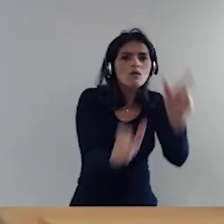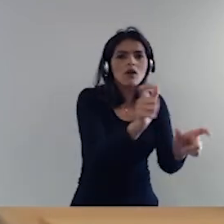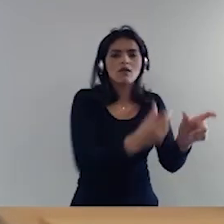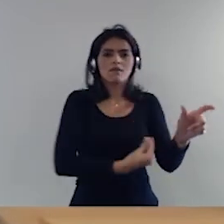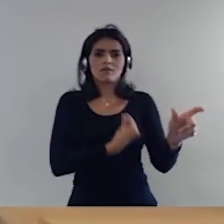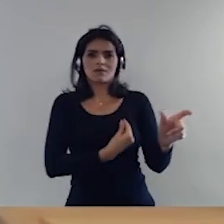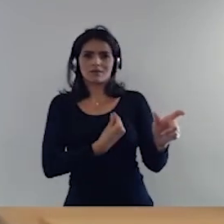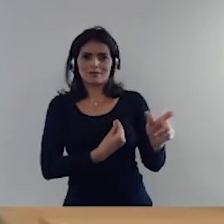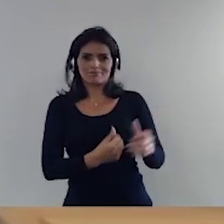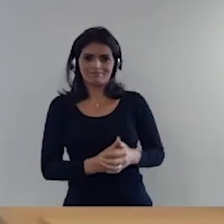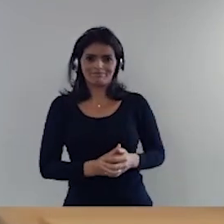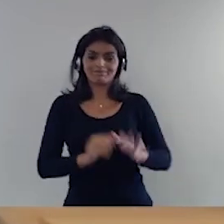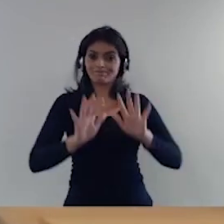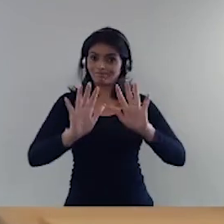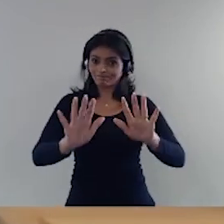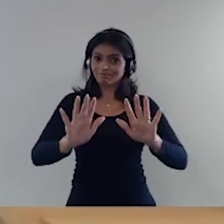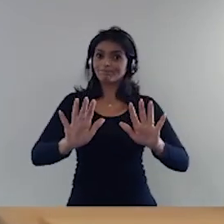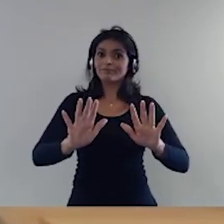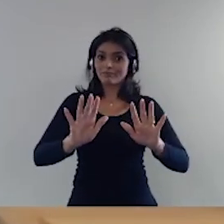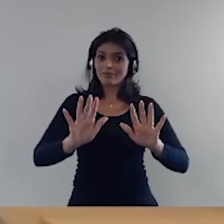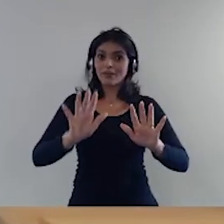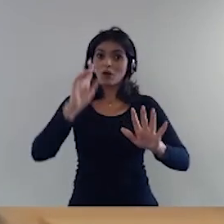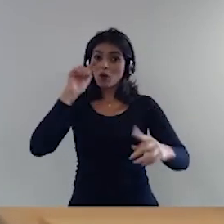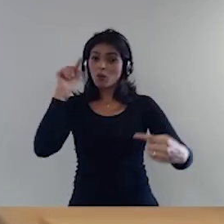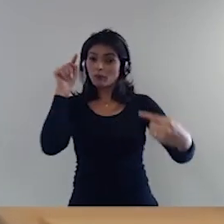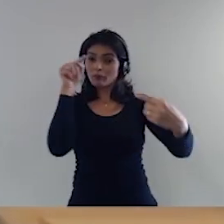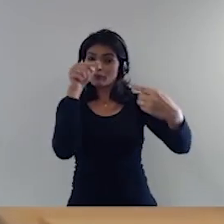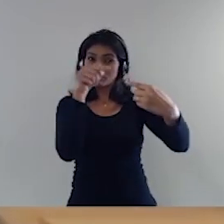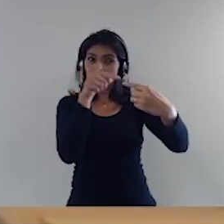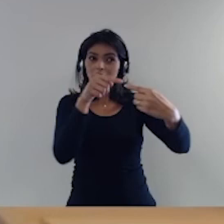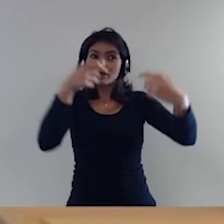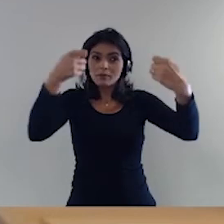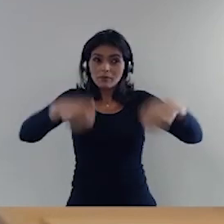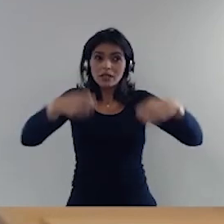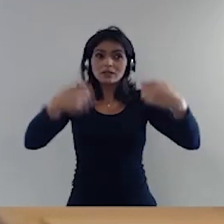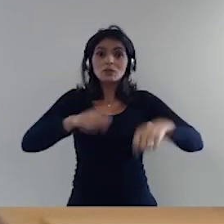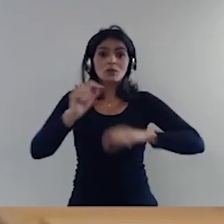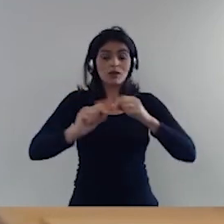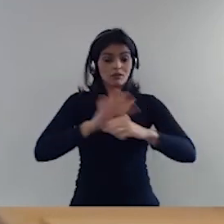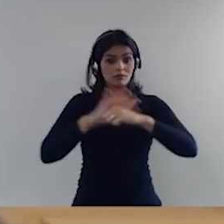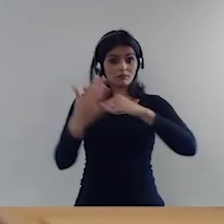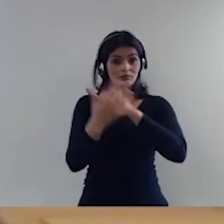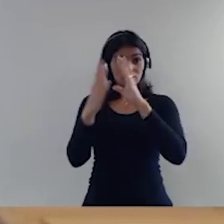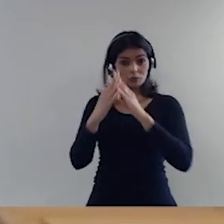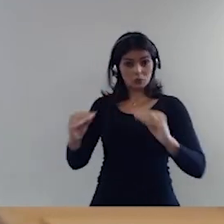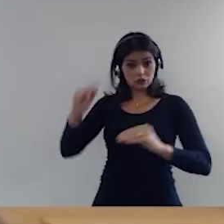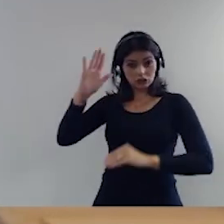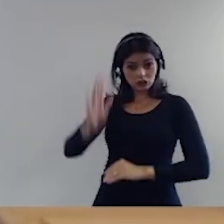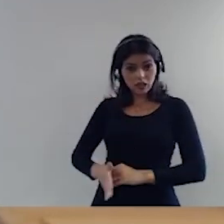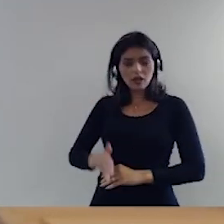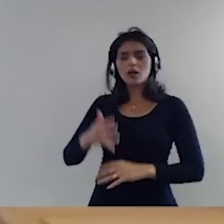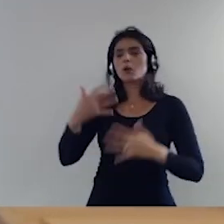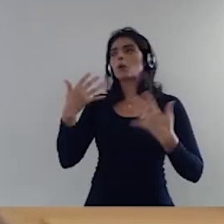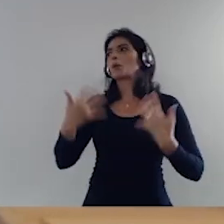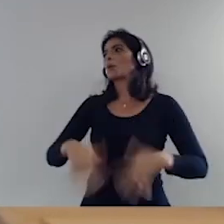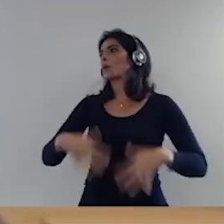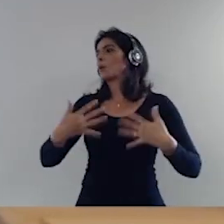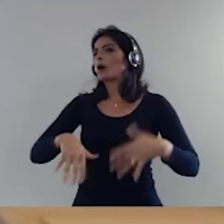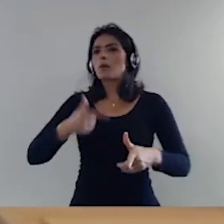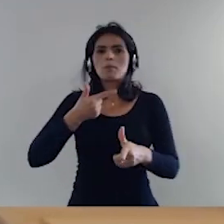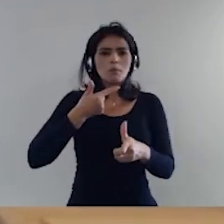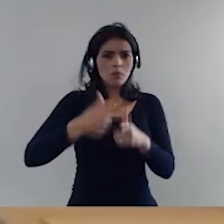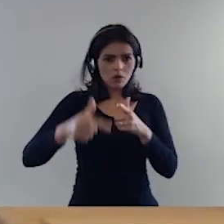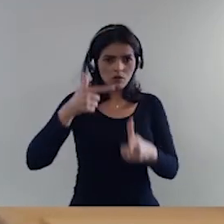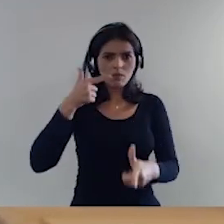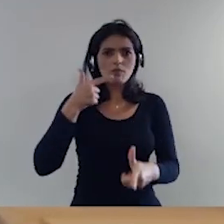pessoas. Mas é preciso não perder de vista que nós vamos sair da pandemia com um problema fiscal e